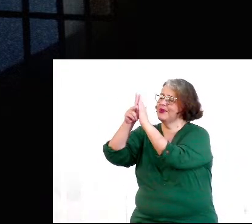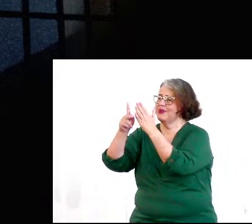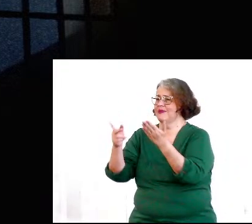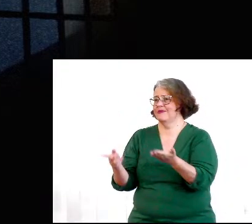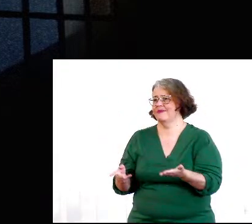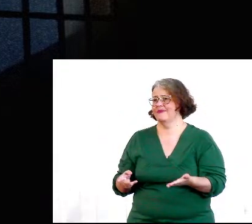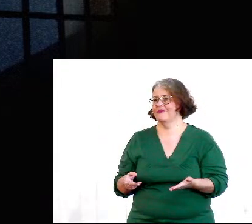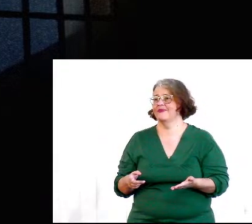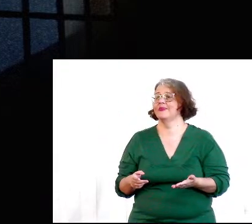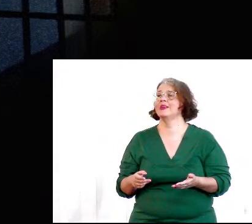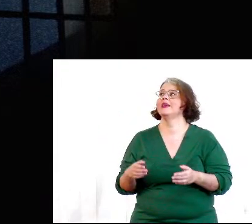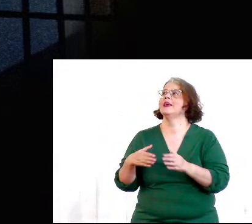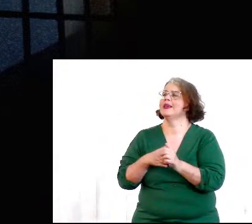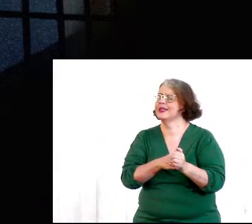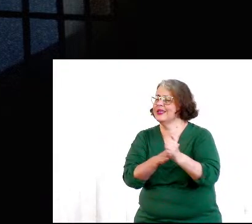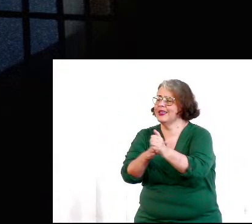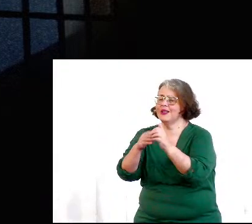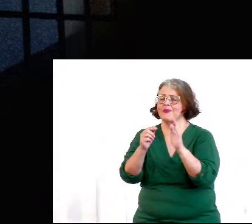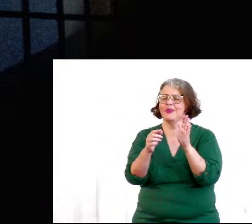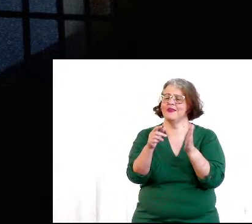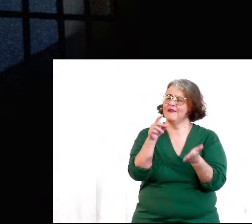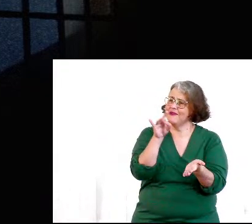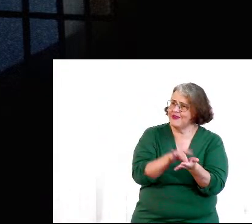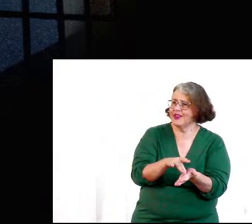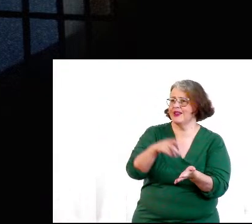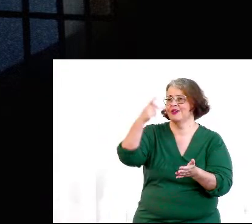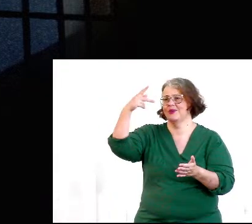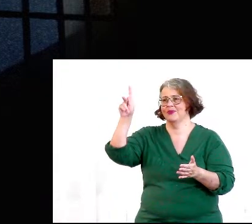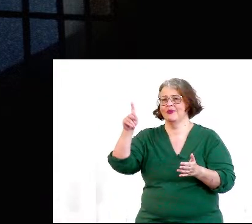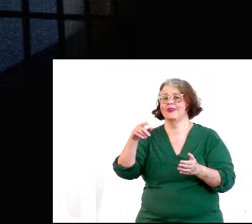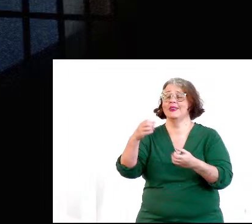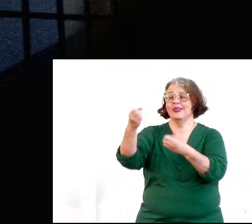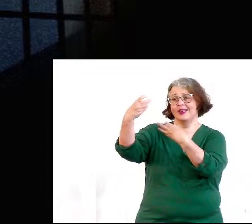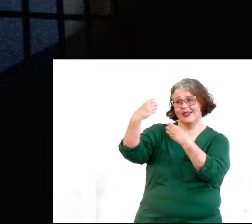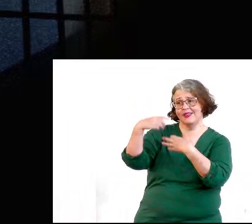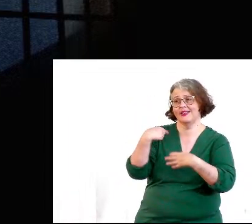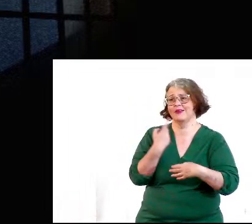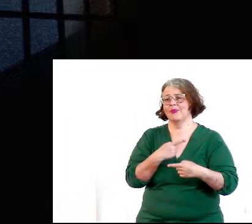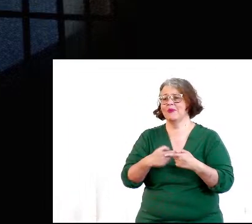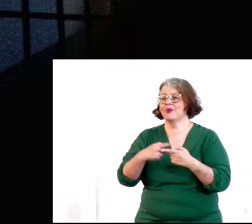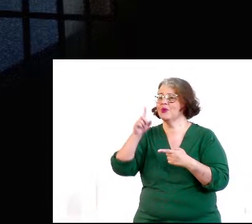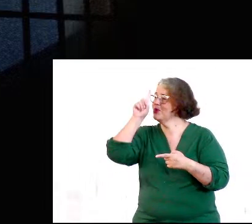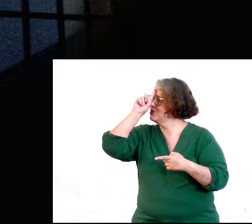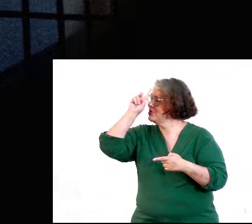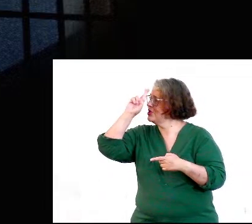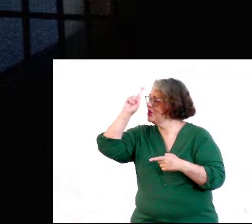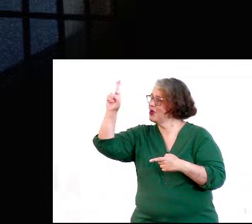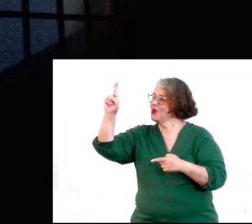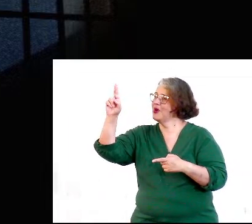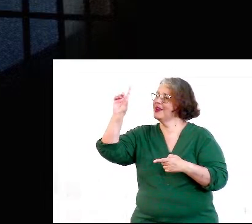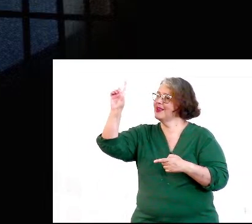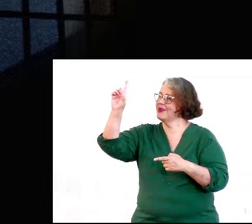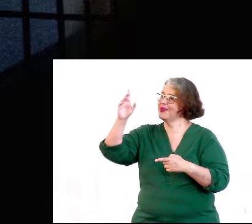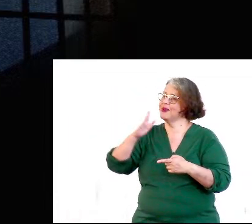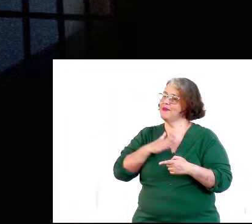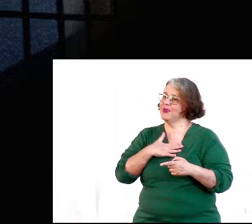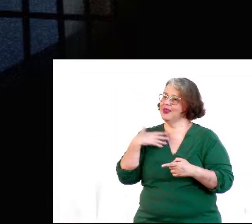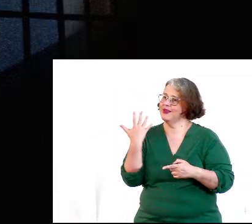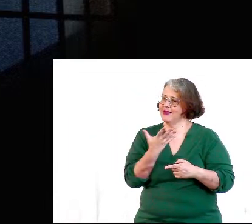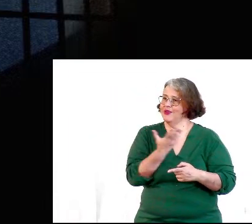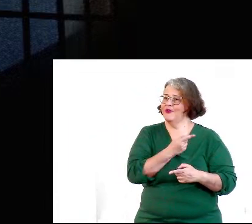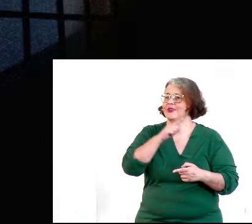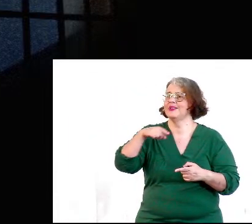Guia-me na tua verdade e ensina-me, pois tu és o Deus da minha salvação, em quem eu espero todo